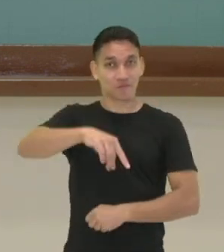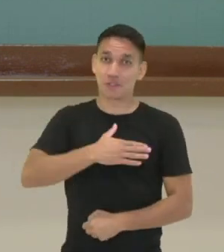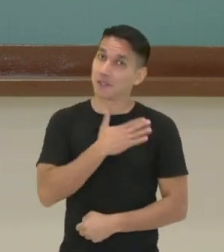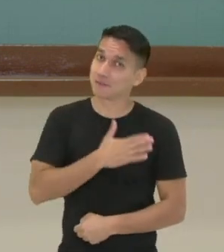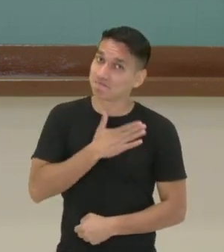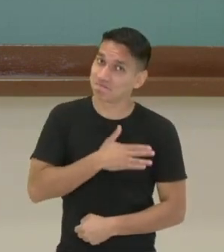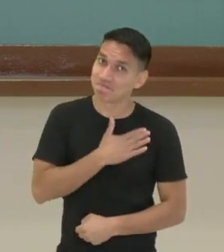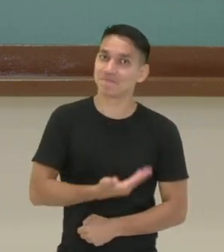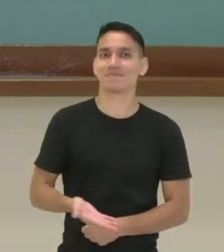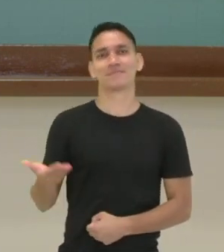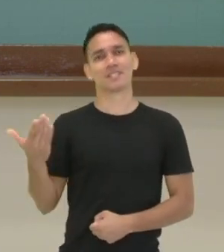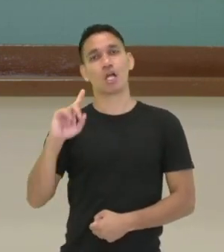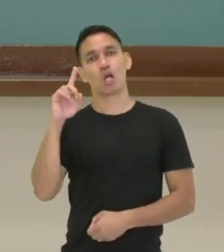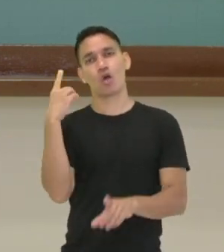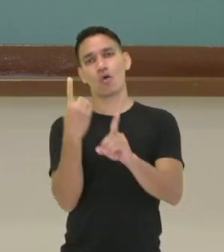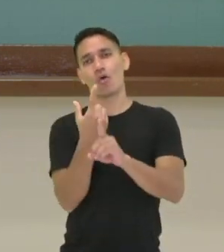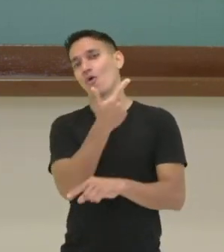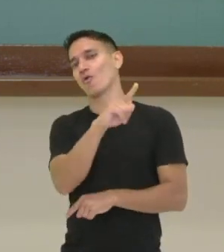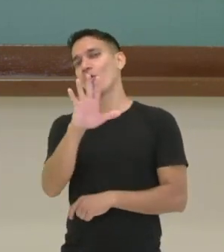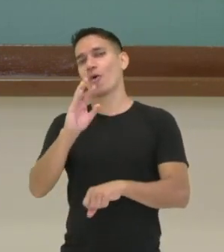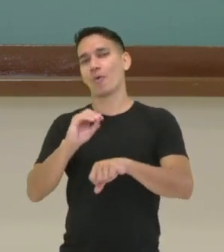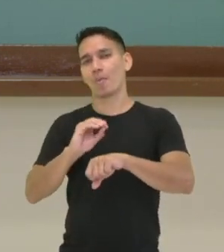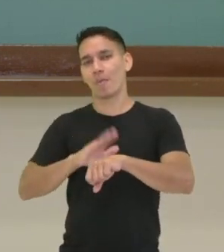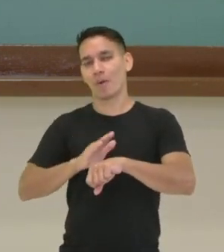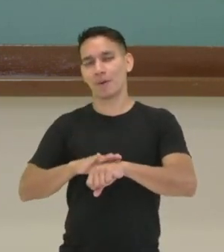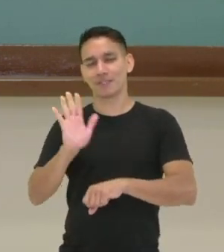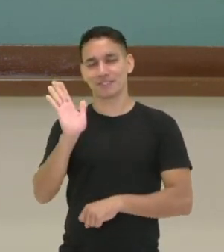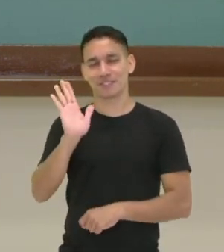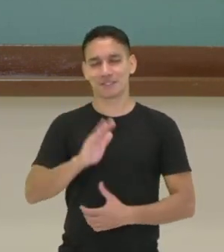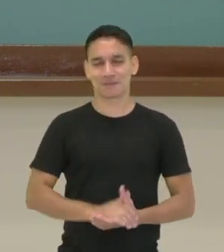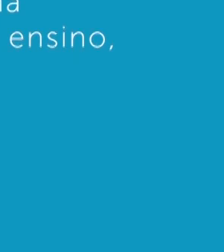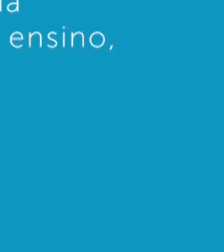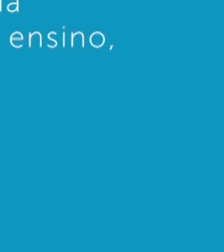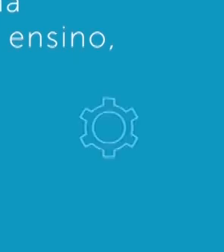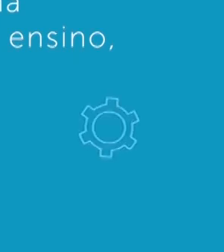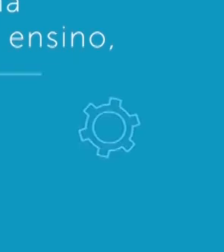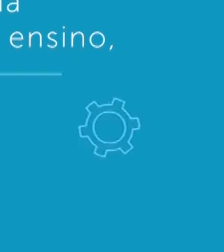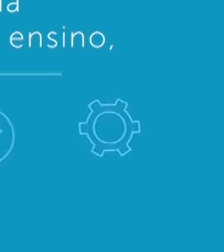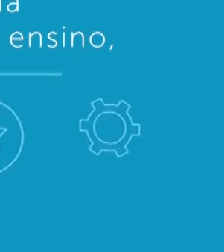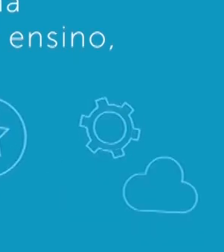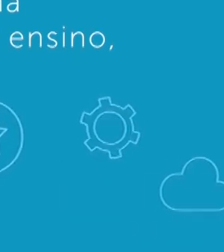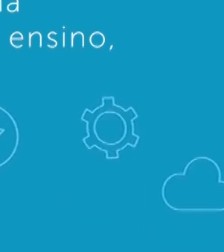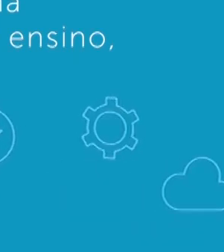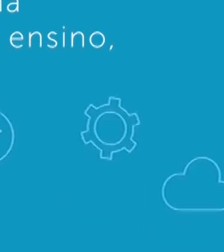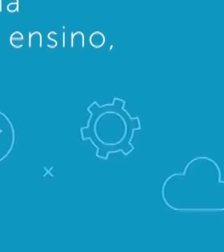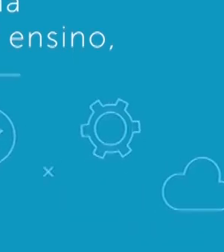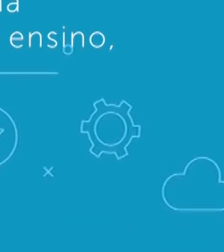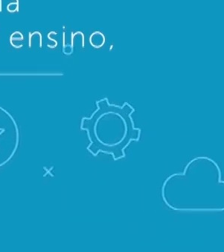gostado e a gente se vê numa próxima. Tchau, tchau!